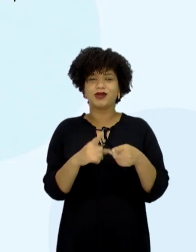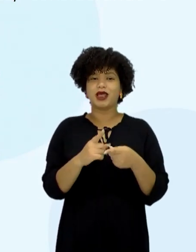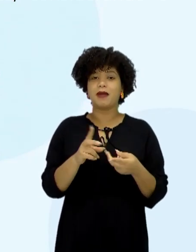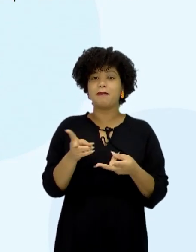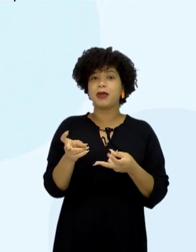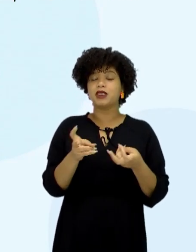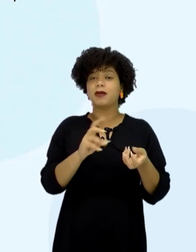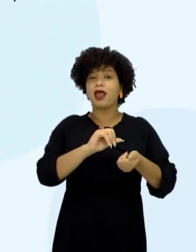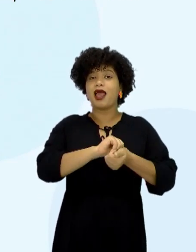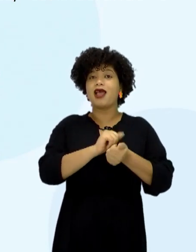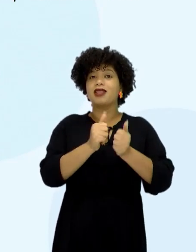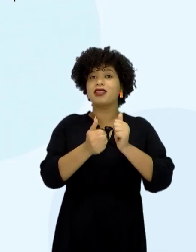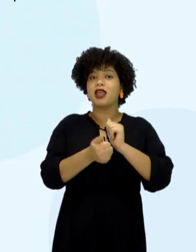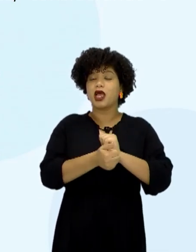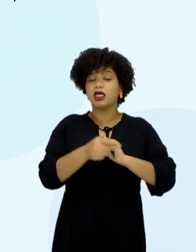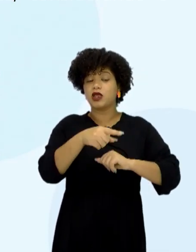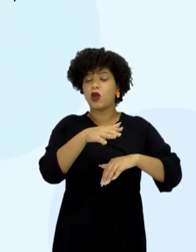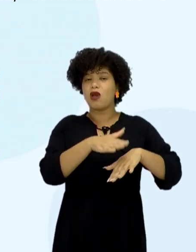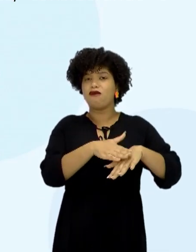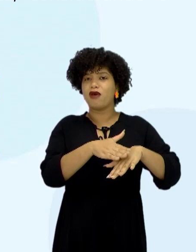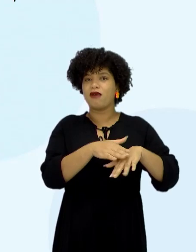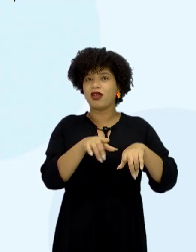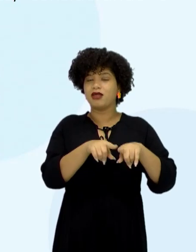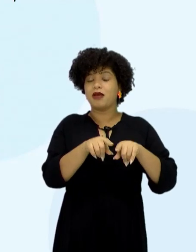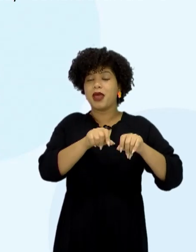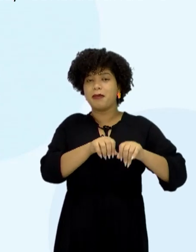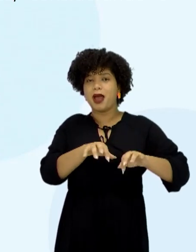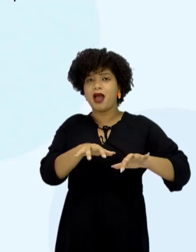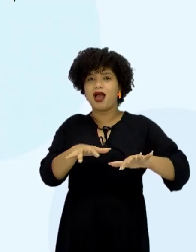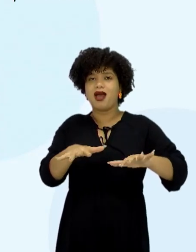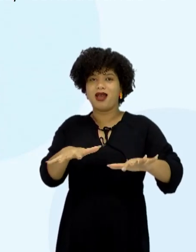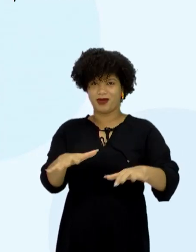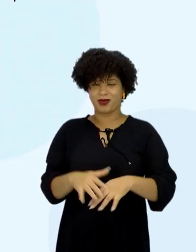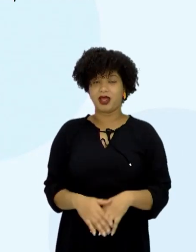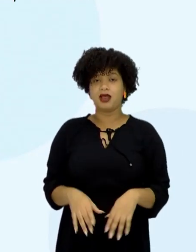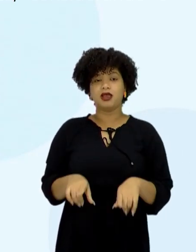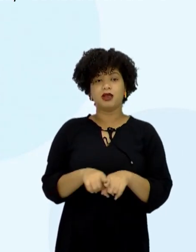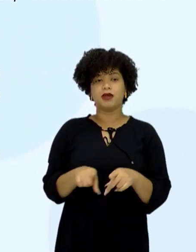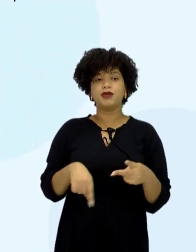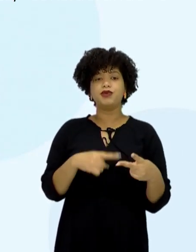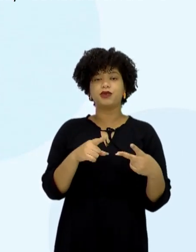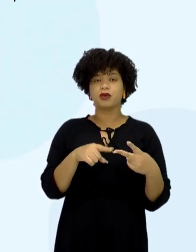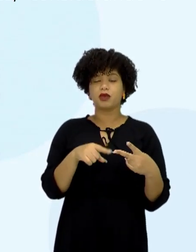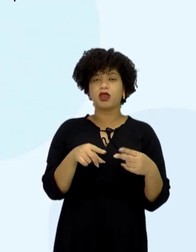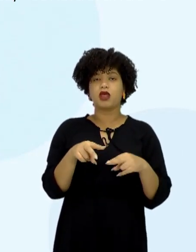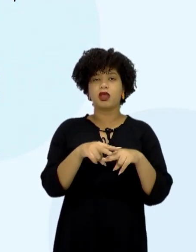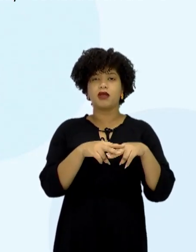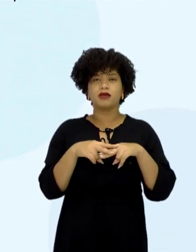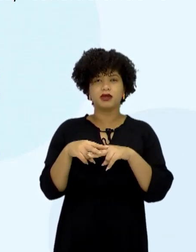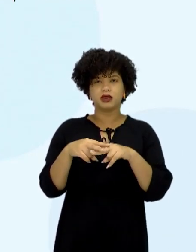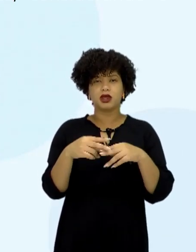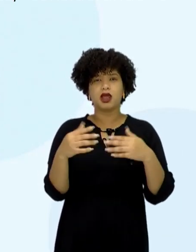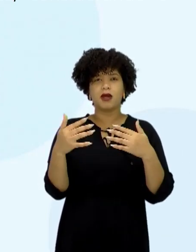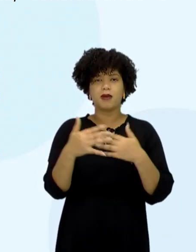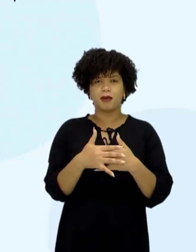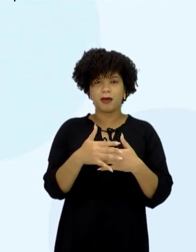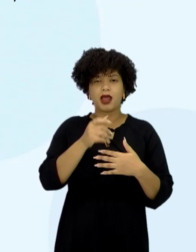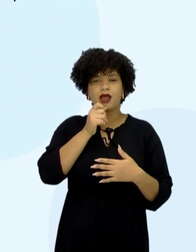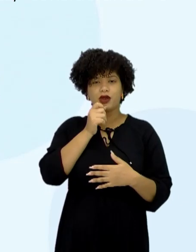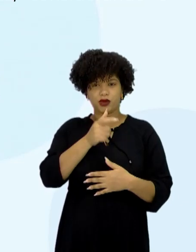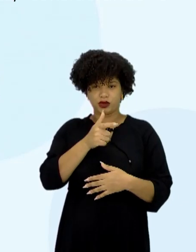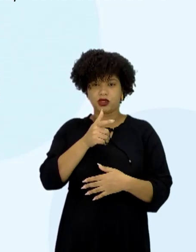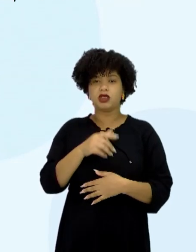adequação ao contexto de produção e circulação, revisar paródias voltadas para a divulgação das